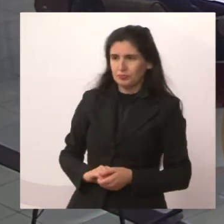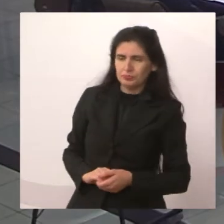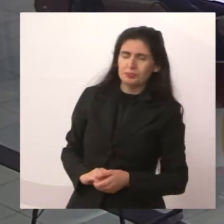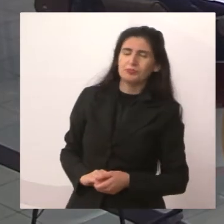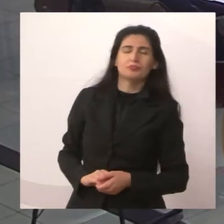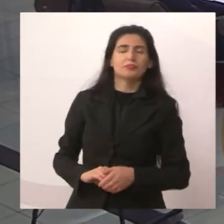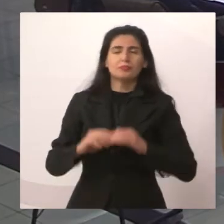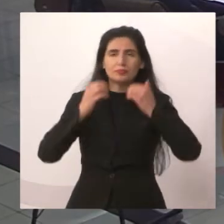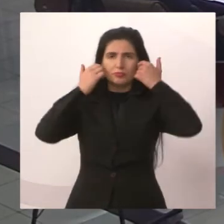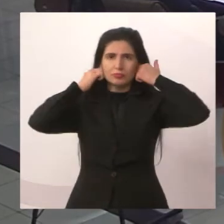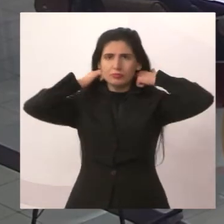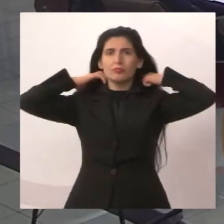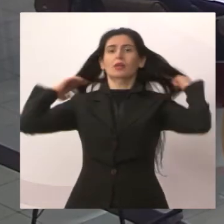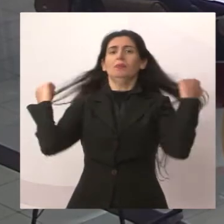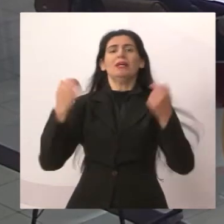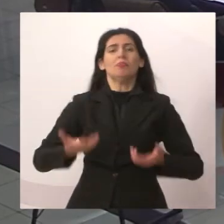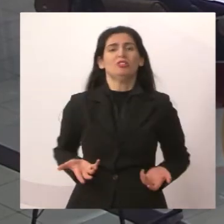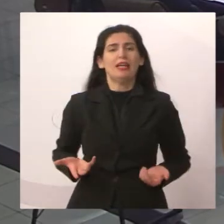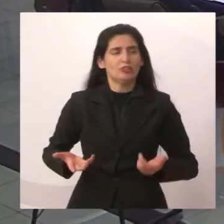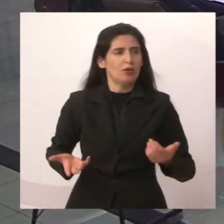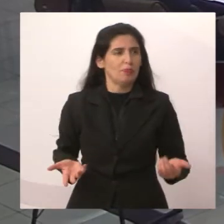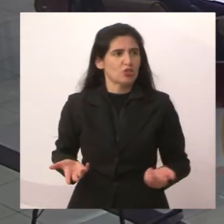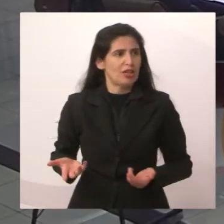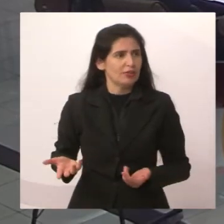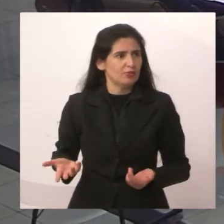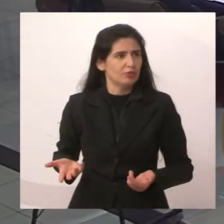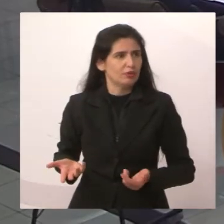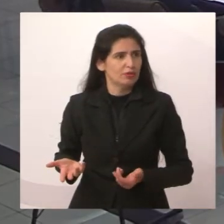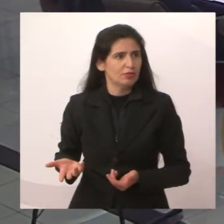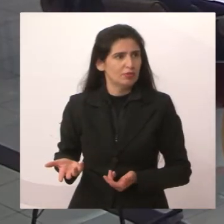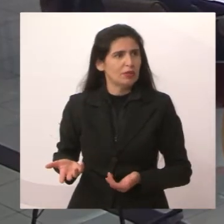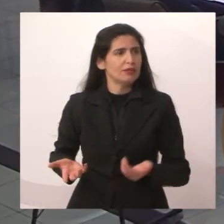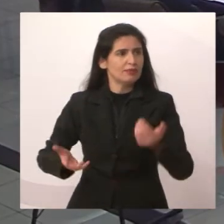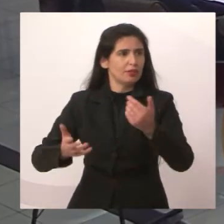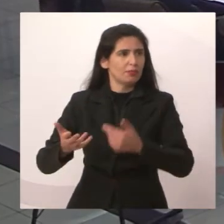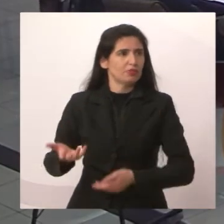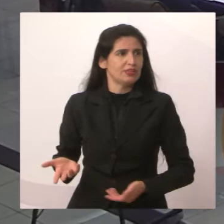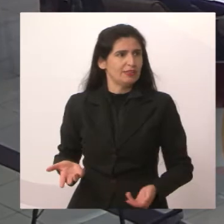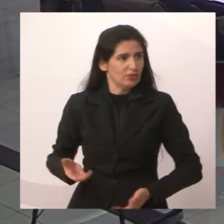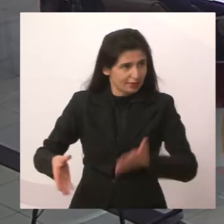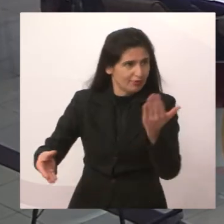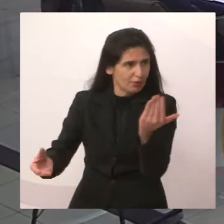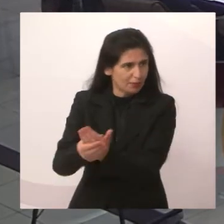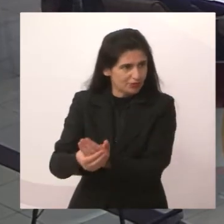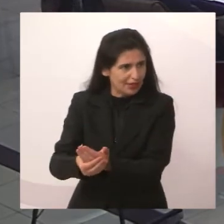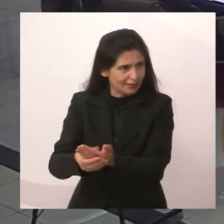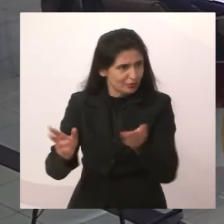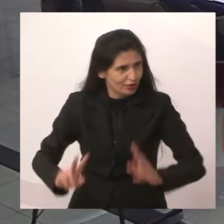O processo continua em discussão.